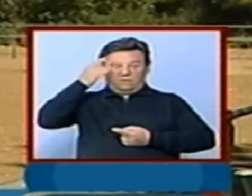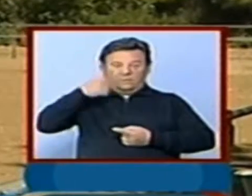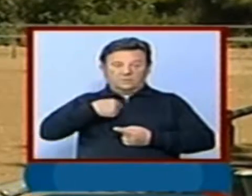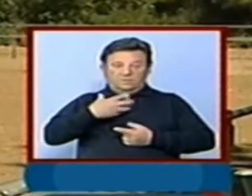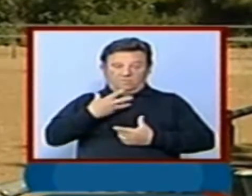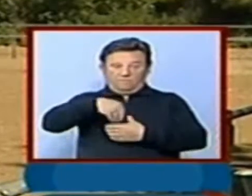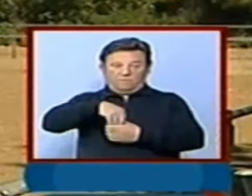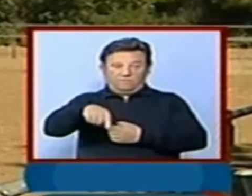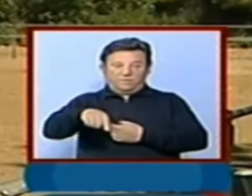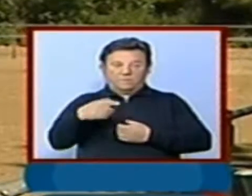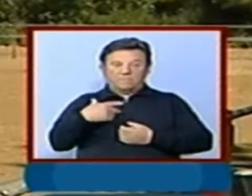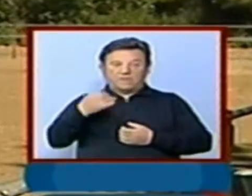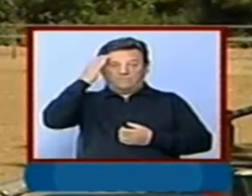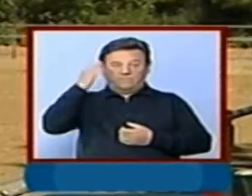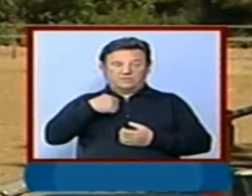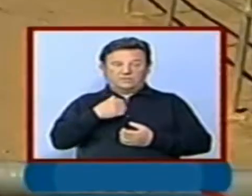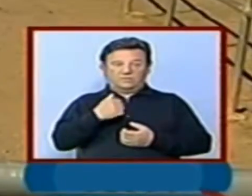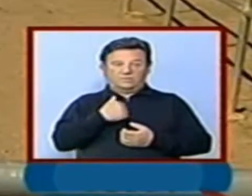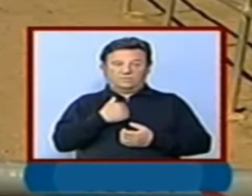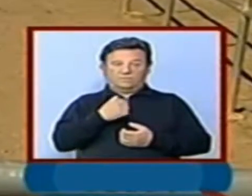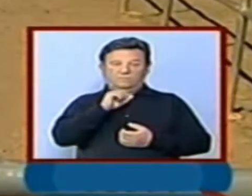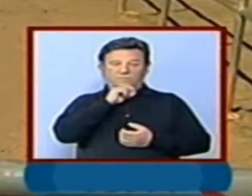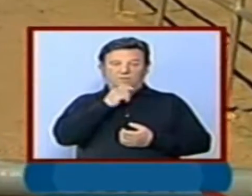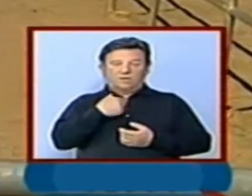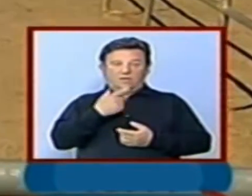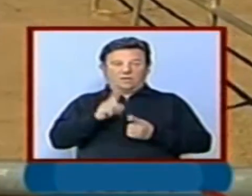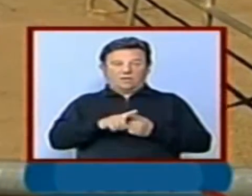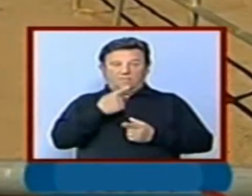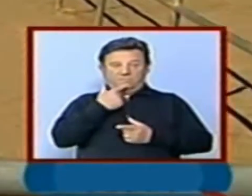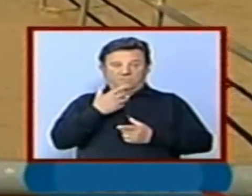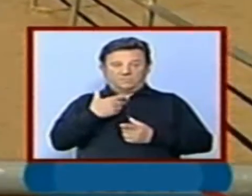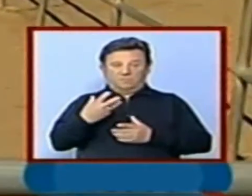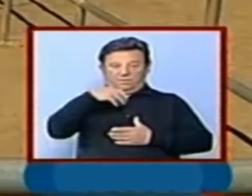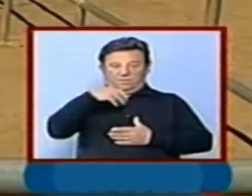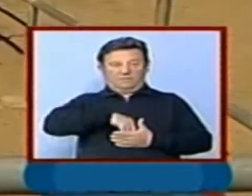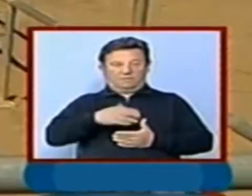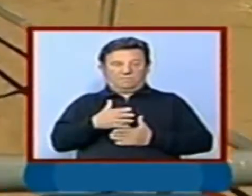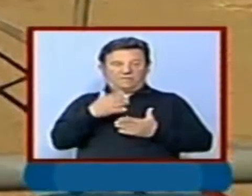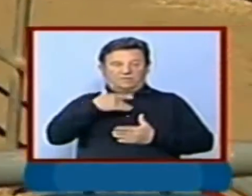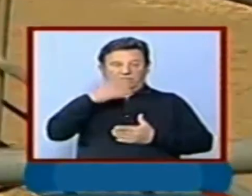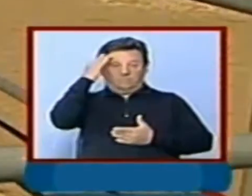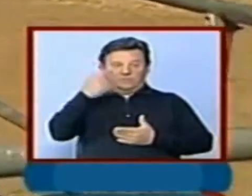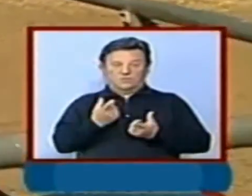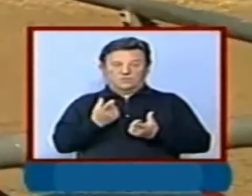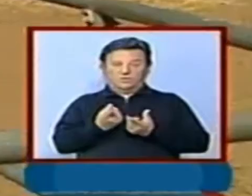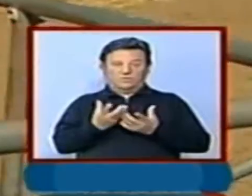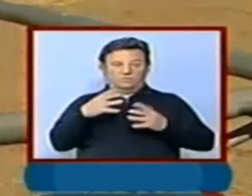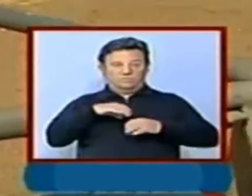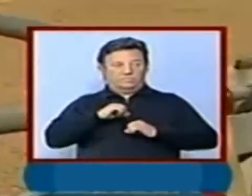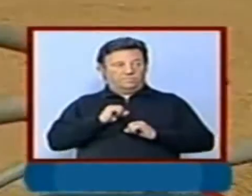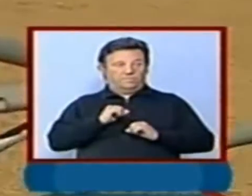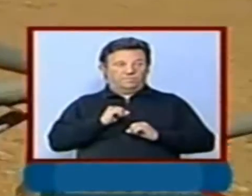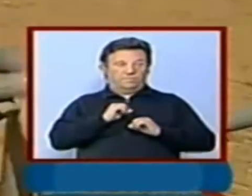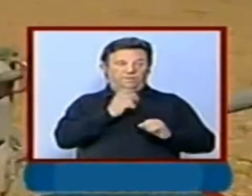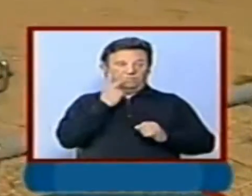somos envolvidos, não é? Mais facilmente nos entra dentro de nós e mais facilmente nós transportamos isso para